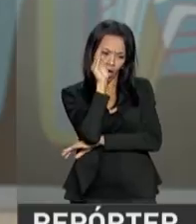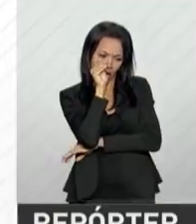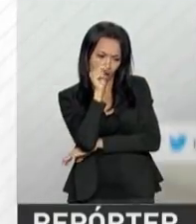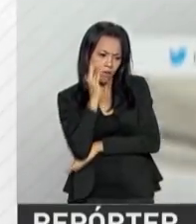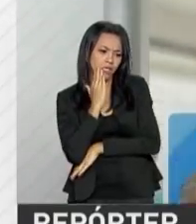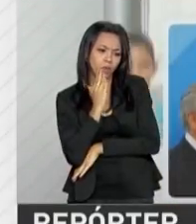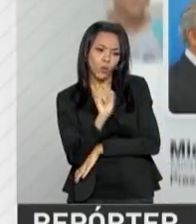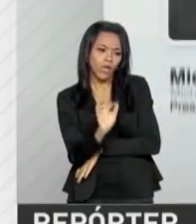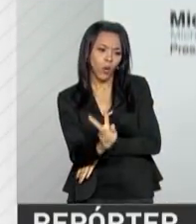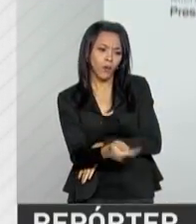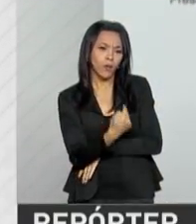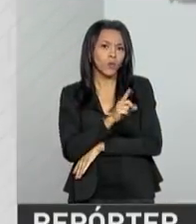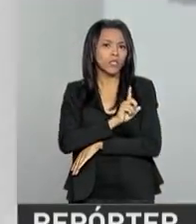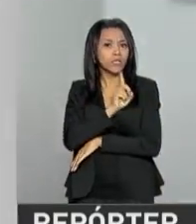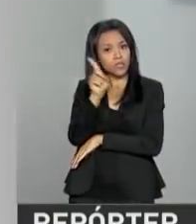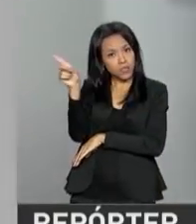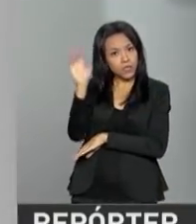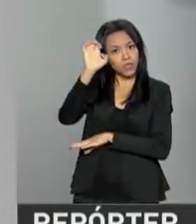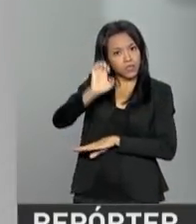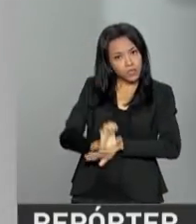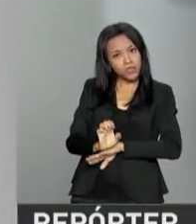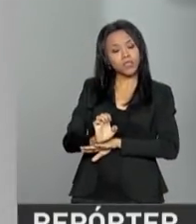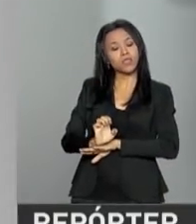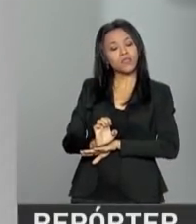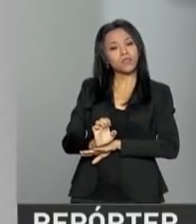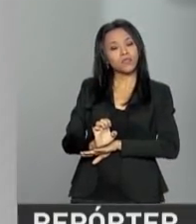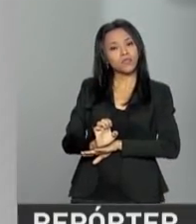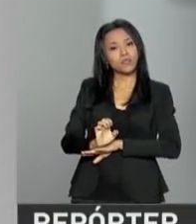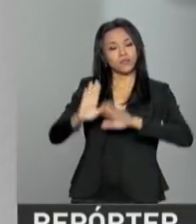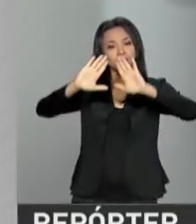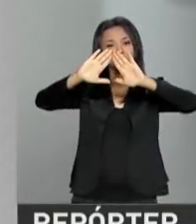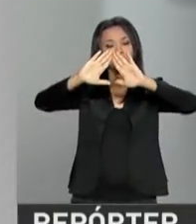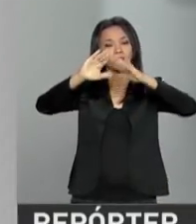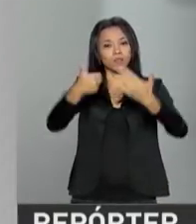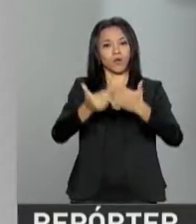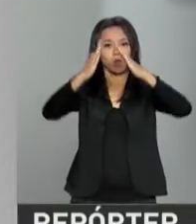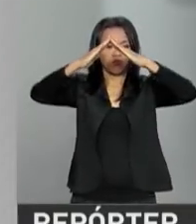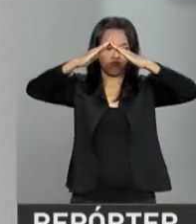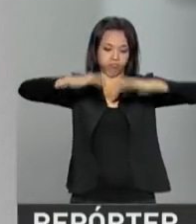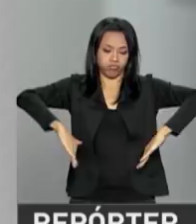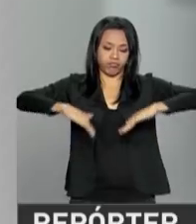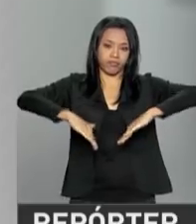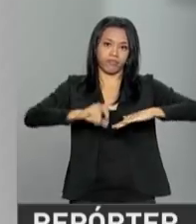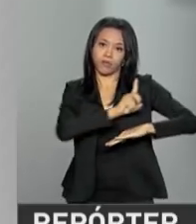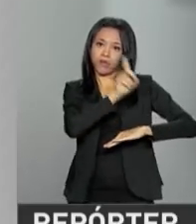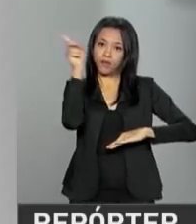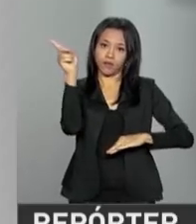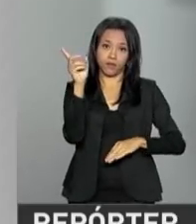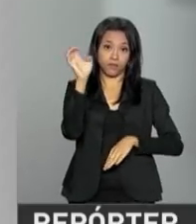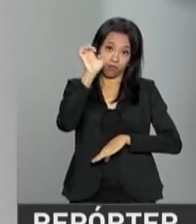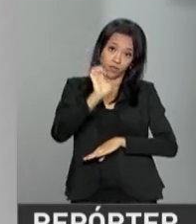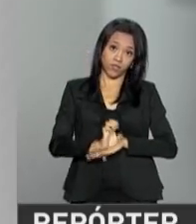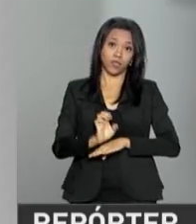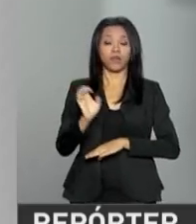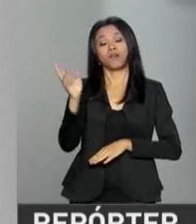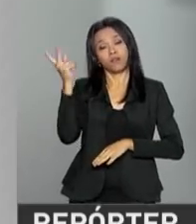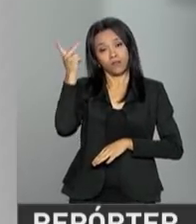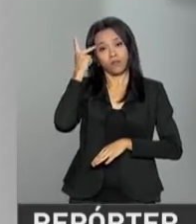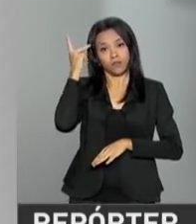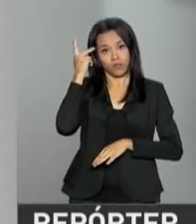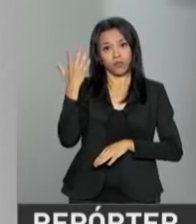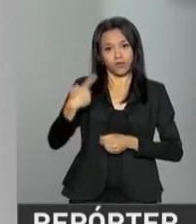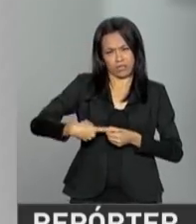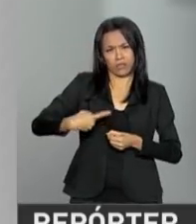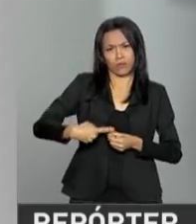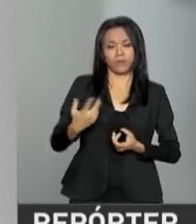apreensão as consequências do desabamento no desabamento do teto dessa escola em agudos no interior de